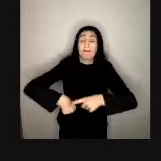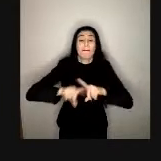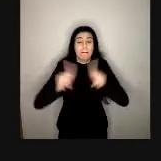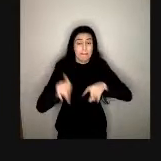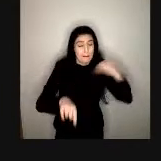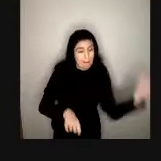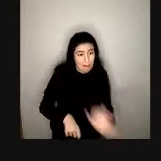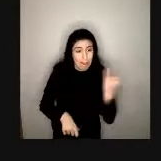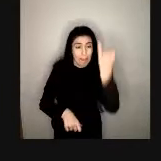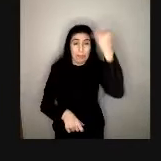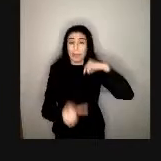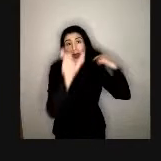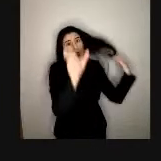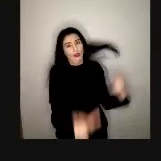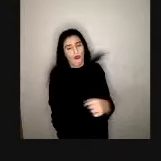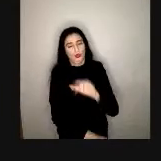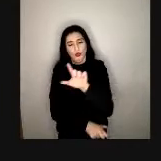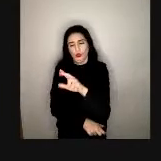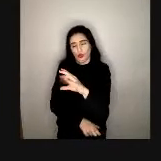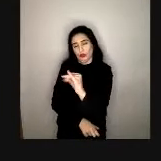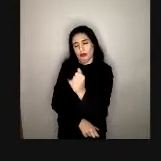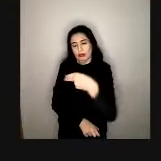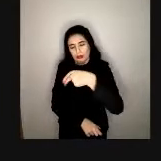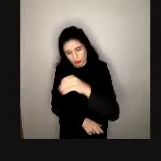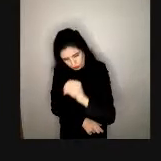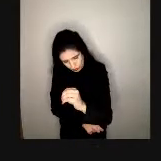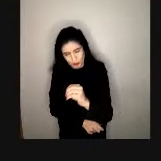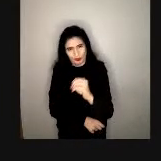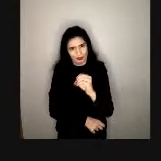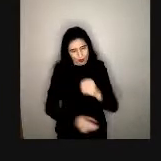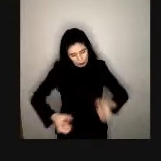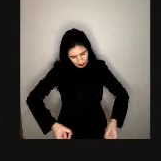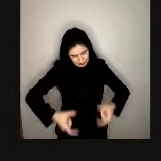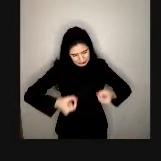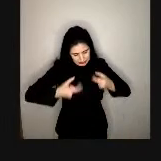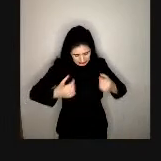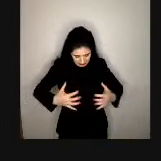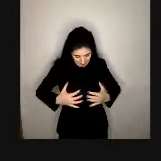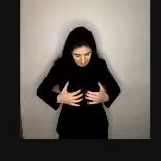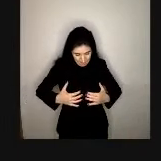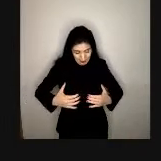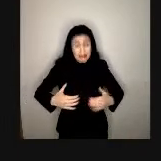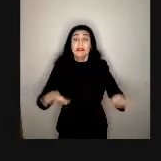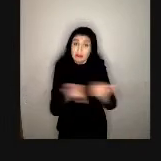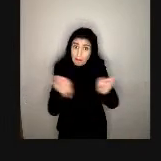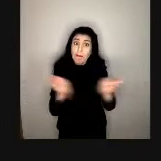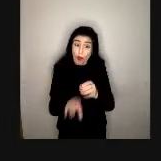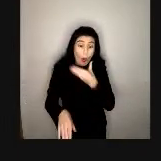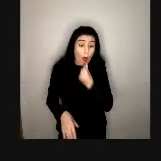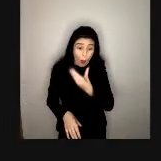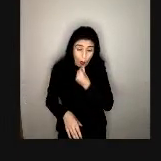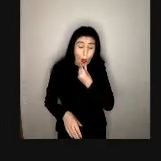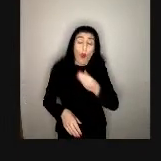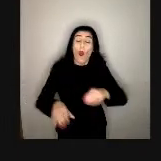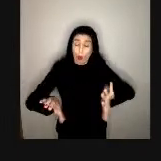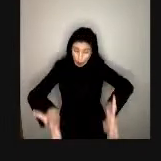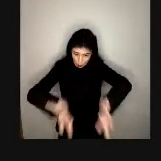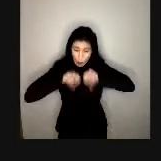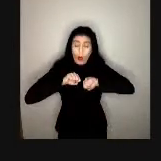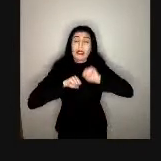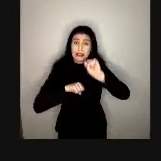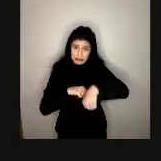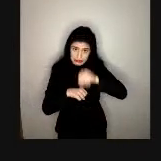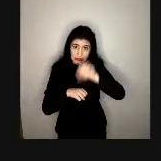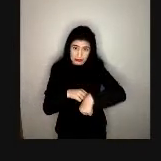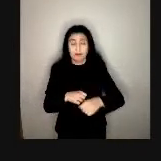o Luciano, porque o câncer de mama também acontece em homens, né? É 1,5%